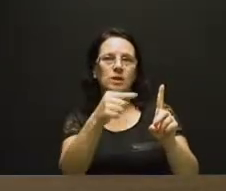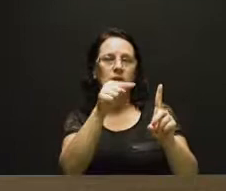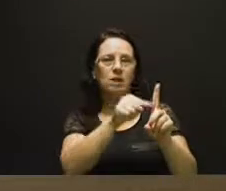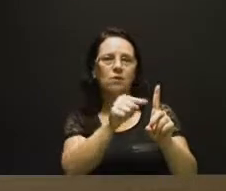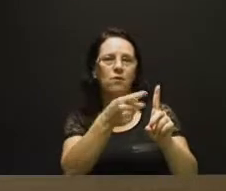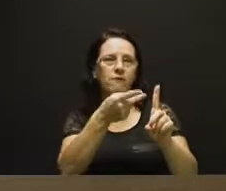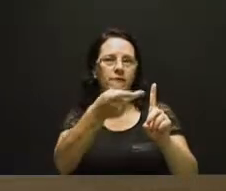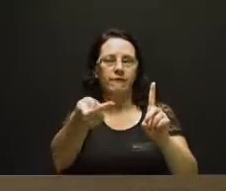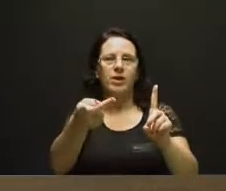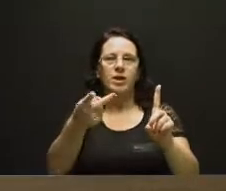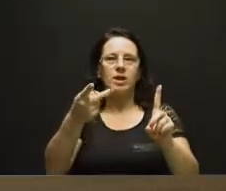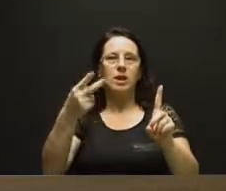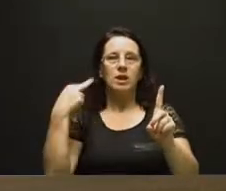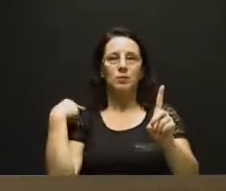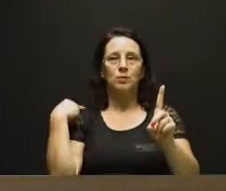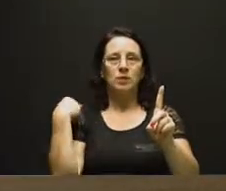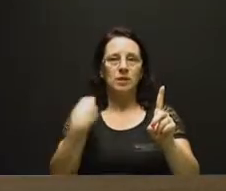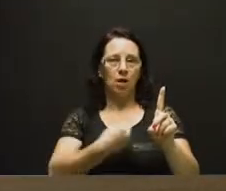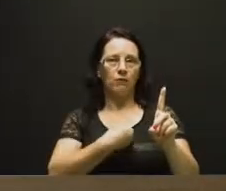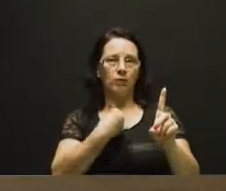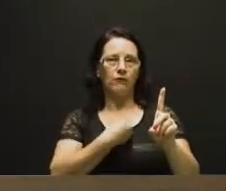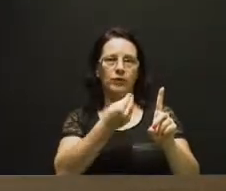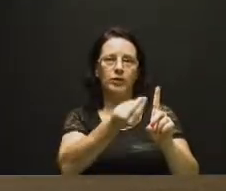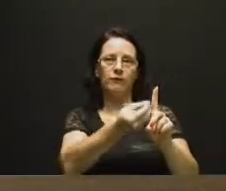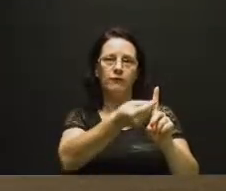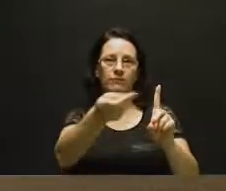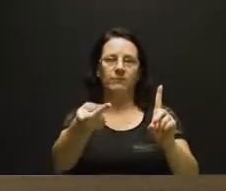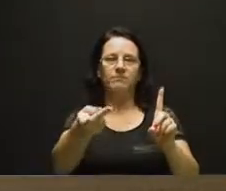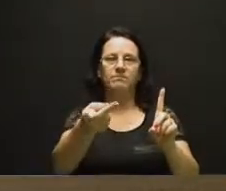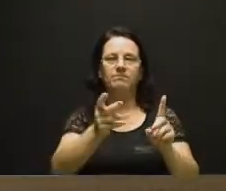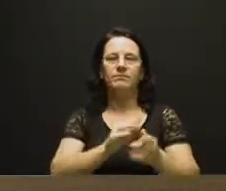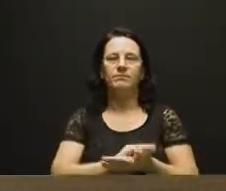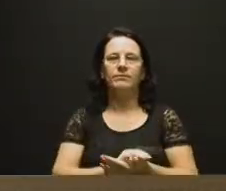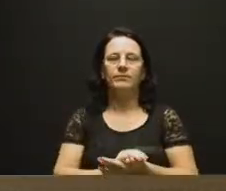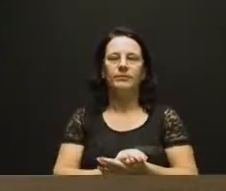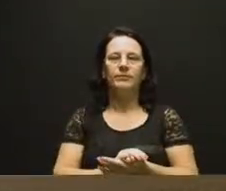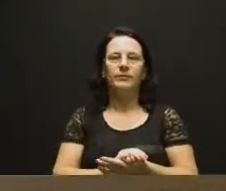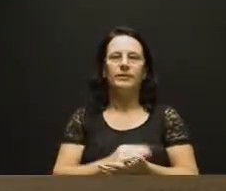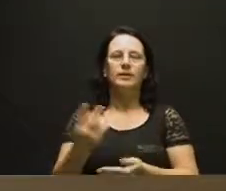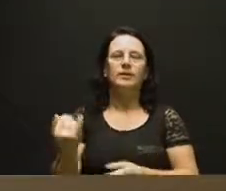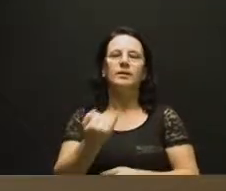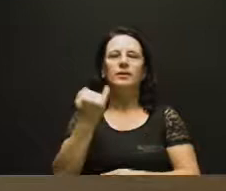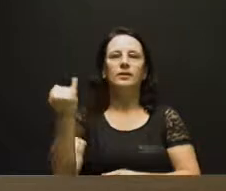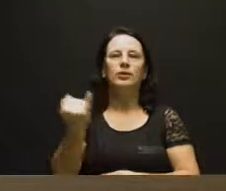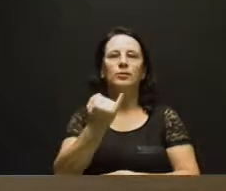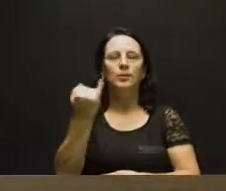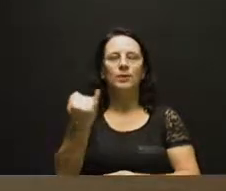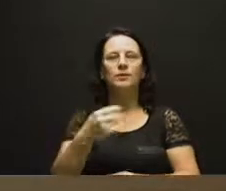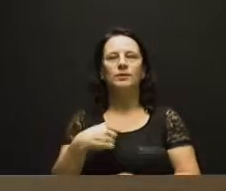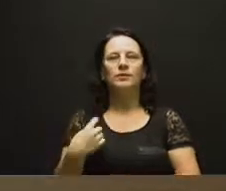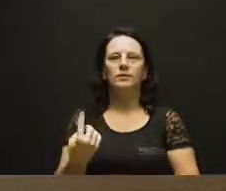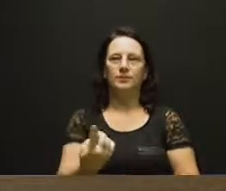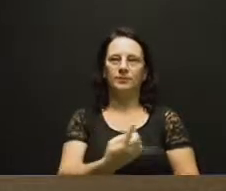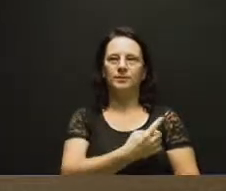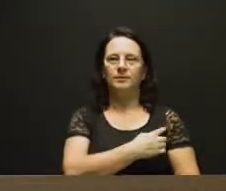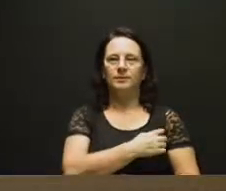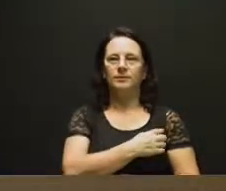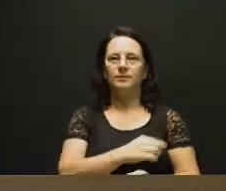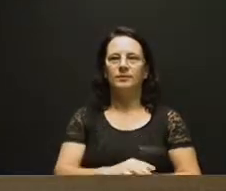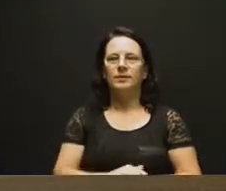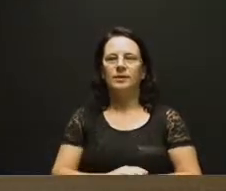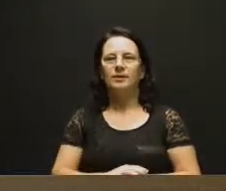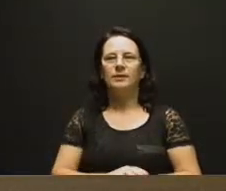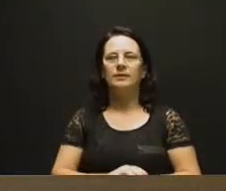da própria vida né então isso foi uma um marco muito importante pra nós é e aí